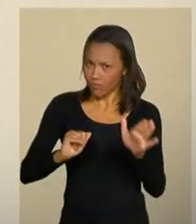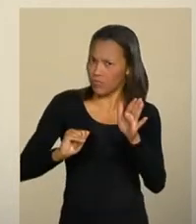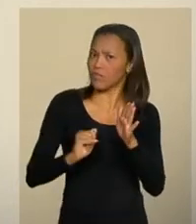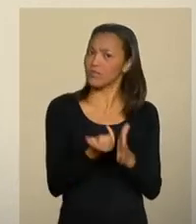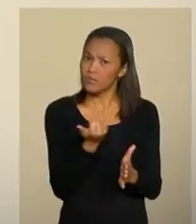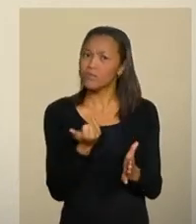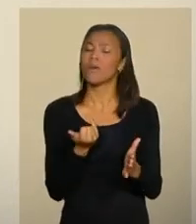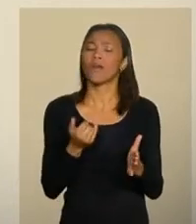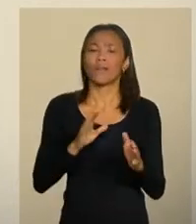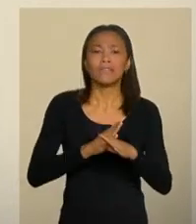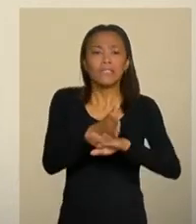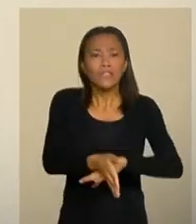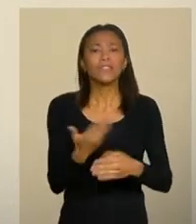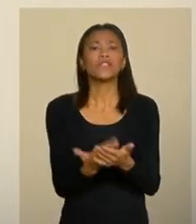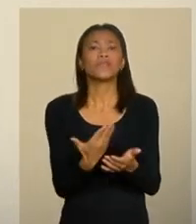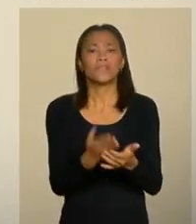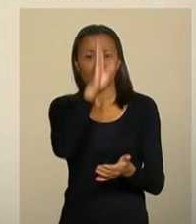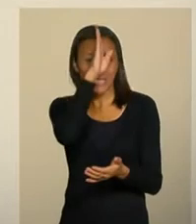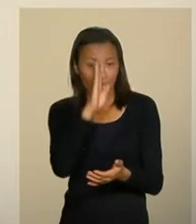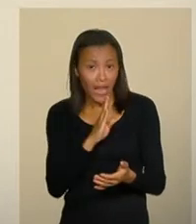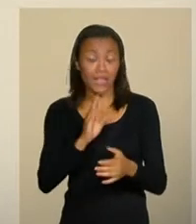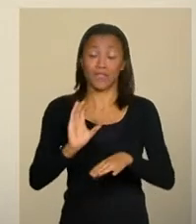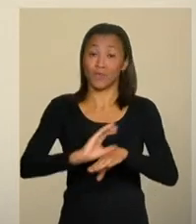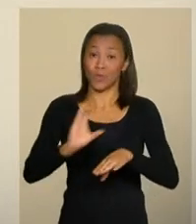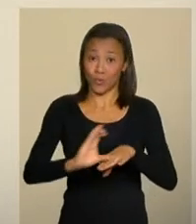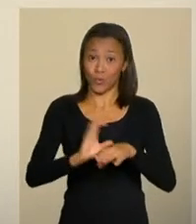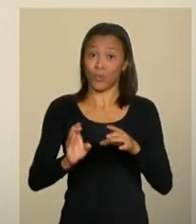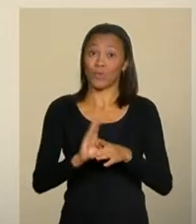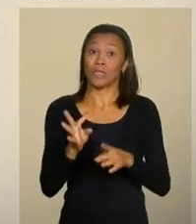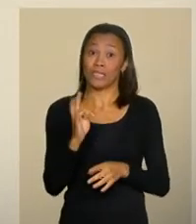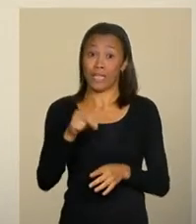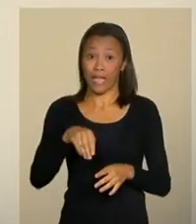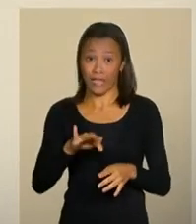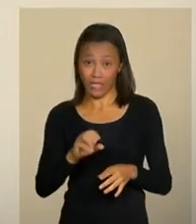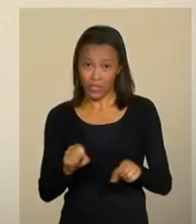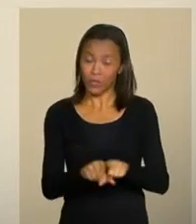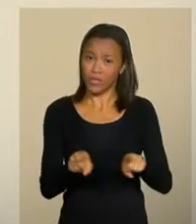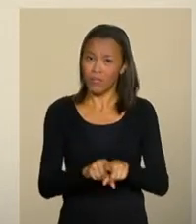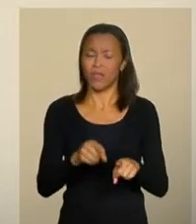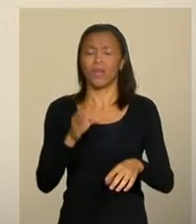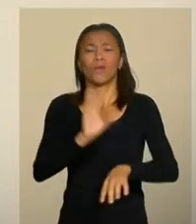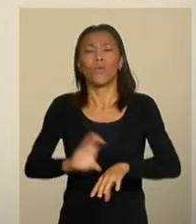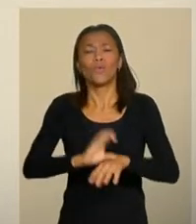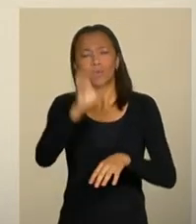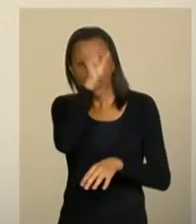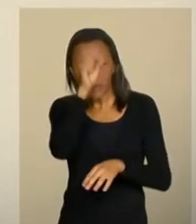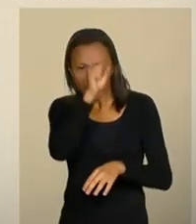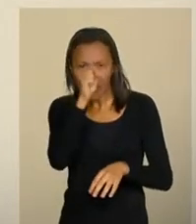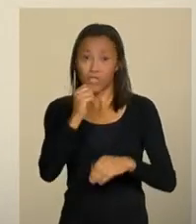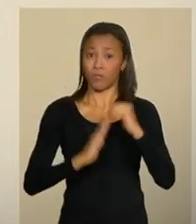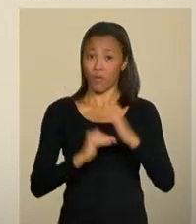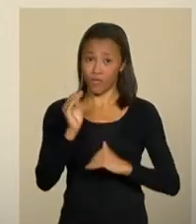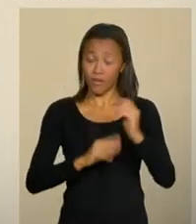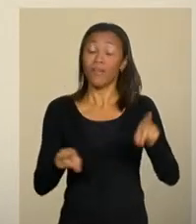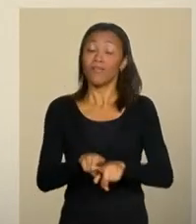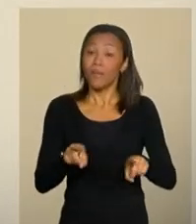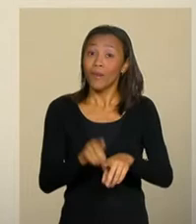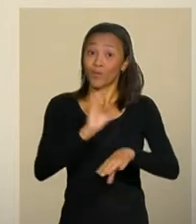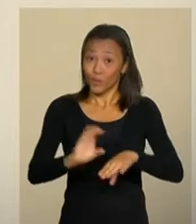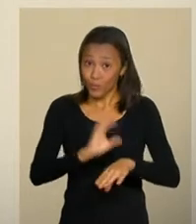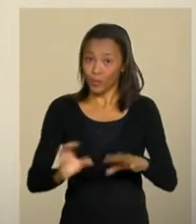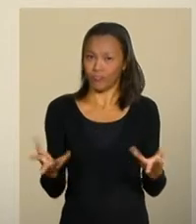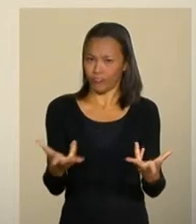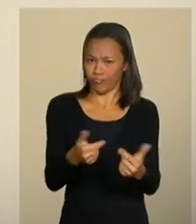estudar de graça no SENAI nos cursos técnicos nos cursos de aprendizagem profissional e nos cursos de